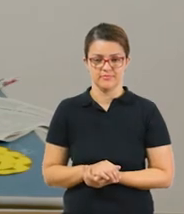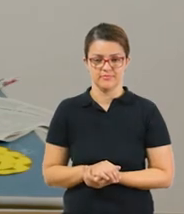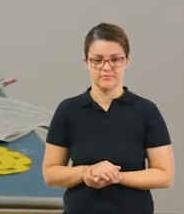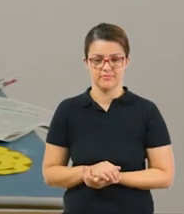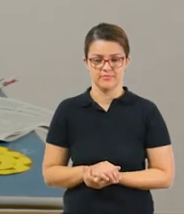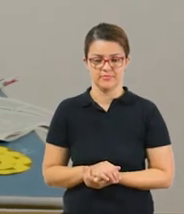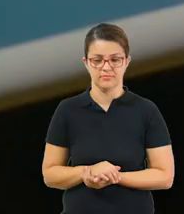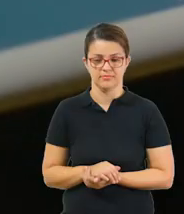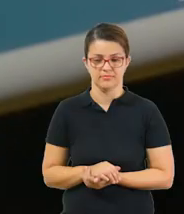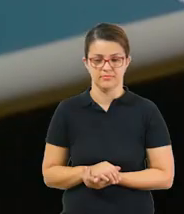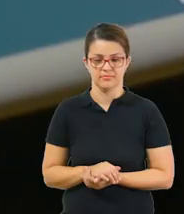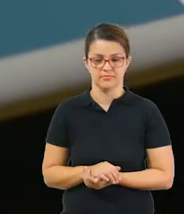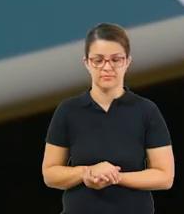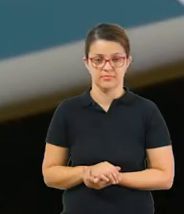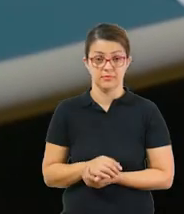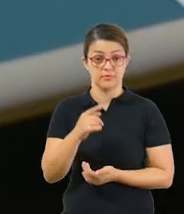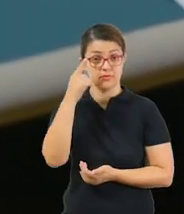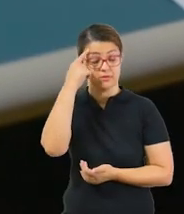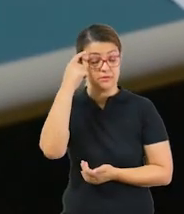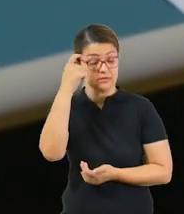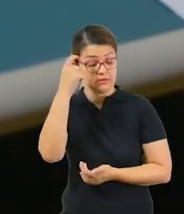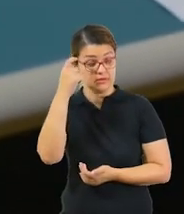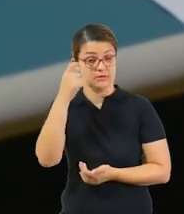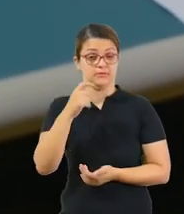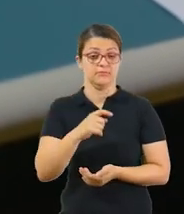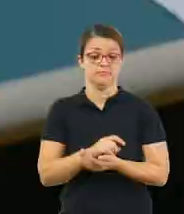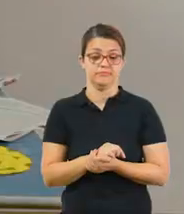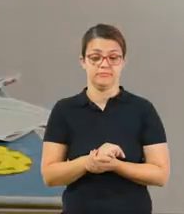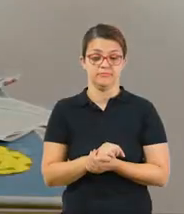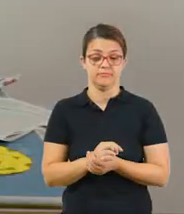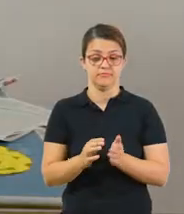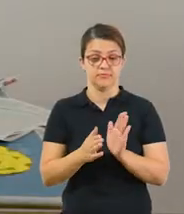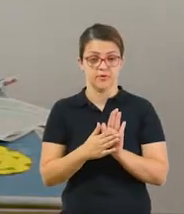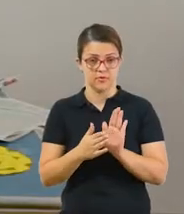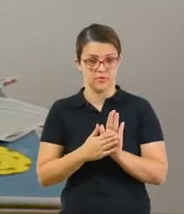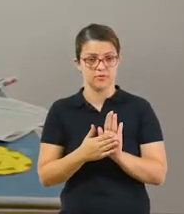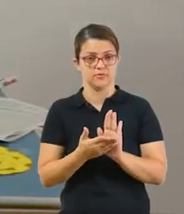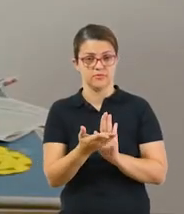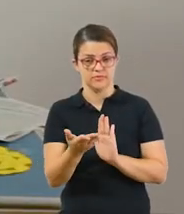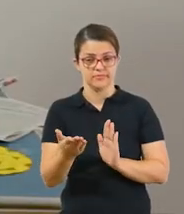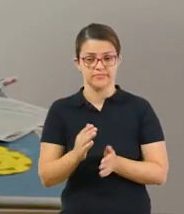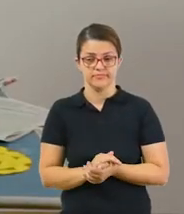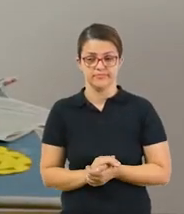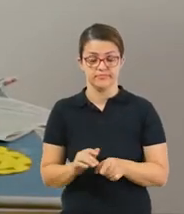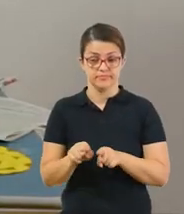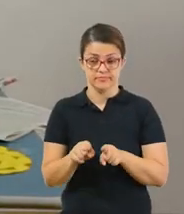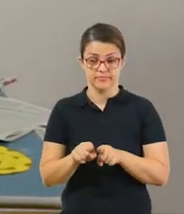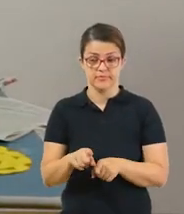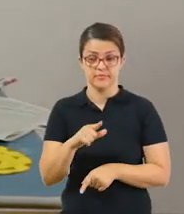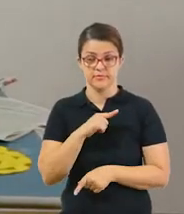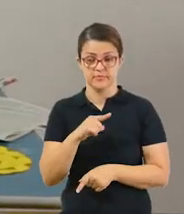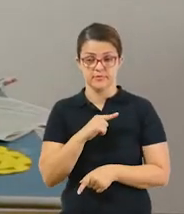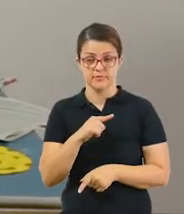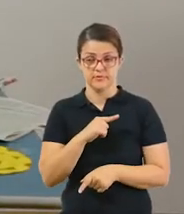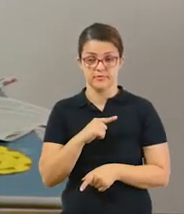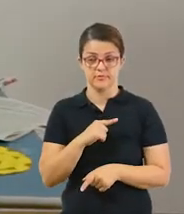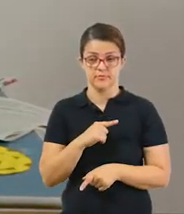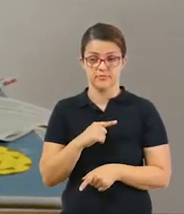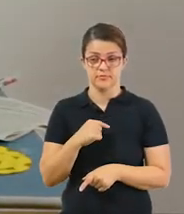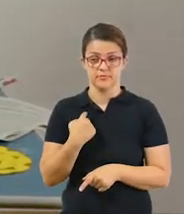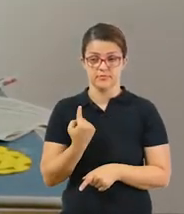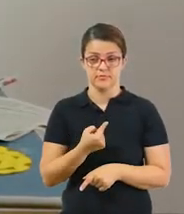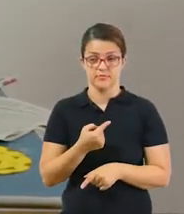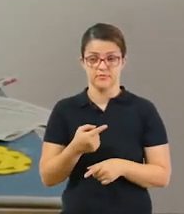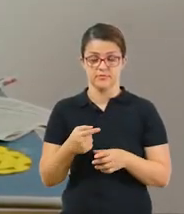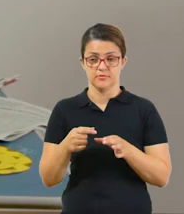essa é mais uma ideia para vocês e temos também o nosso o nosso suporte